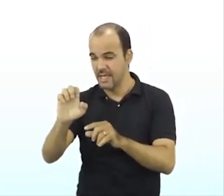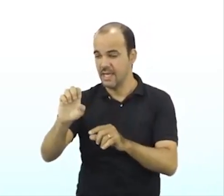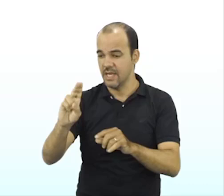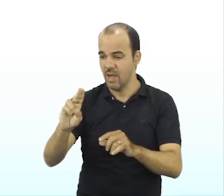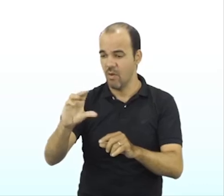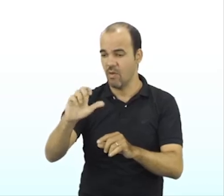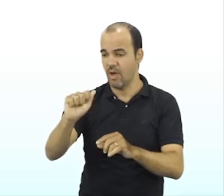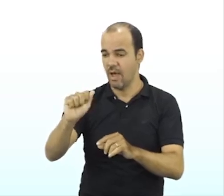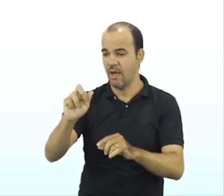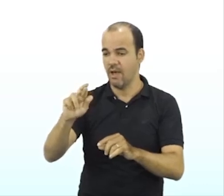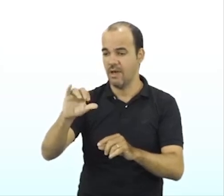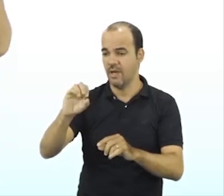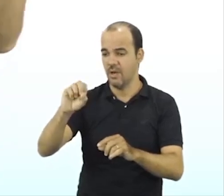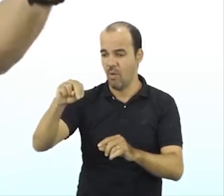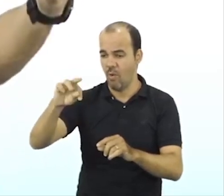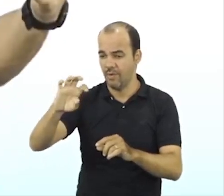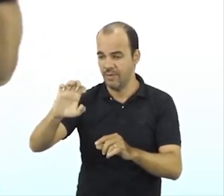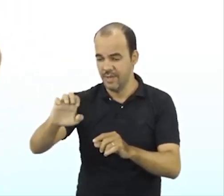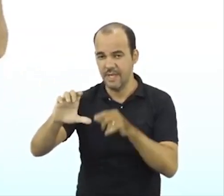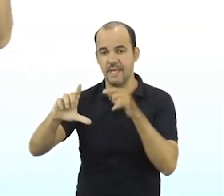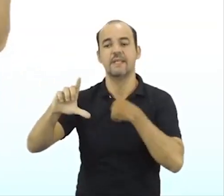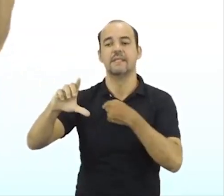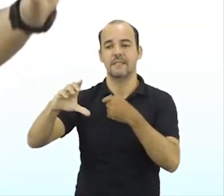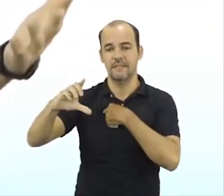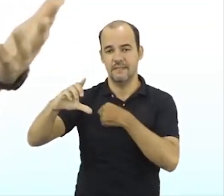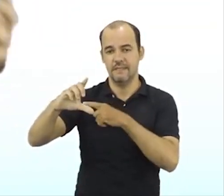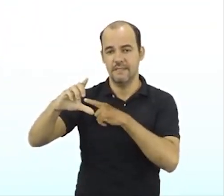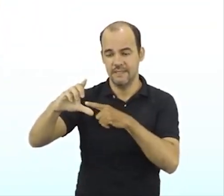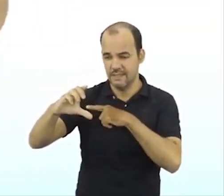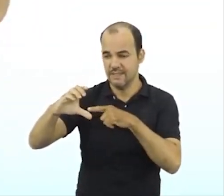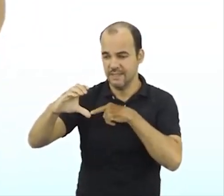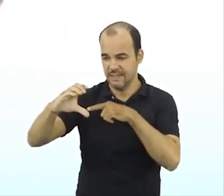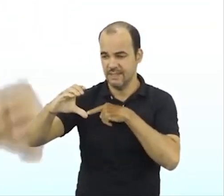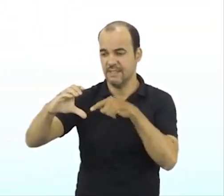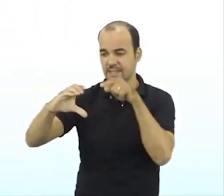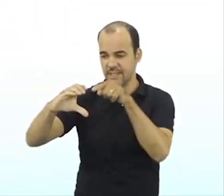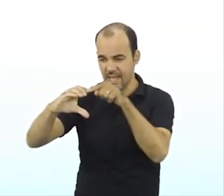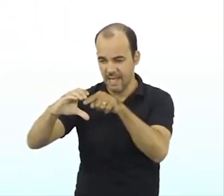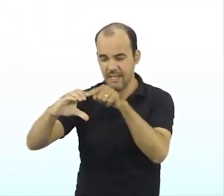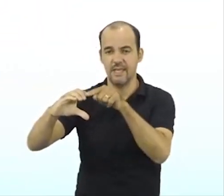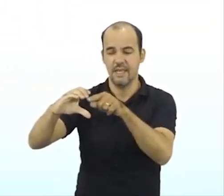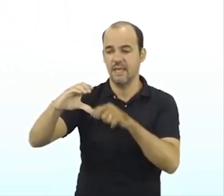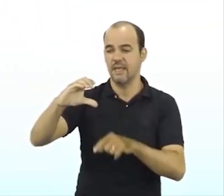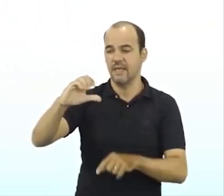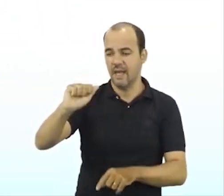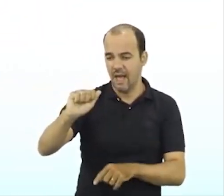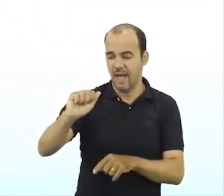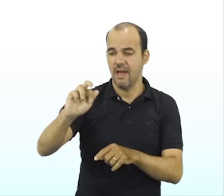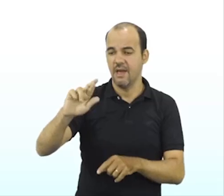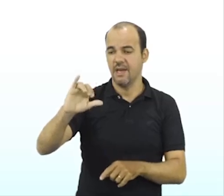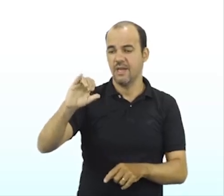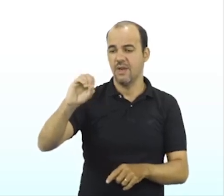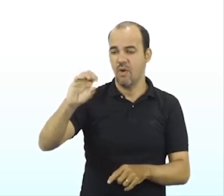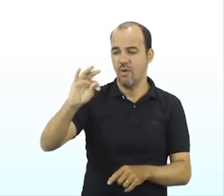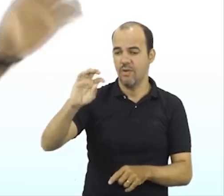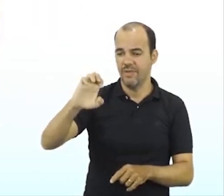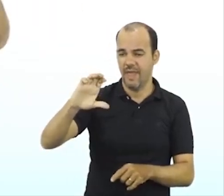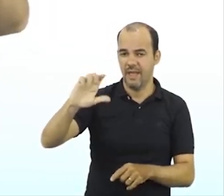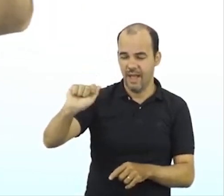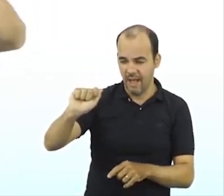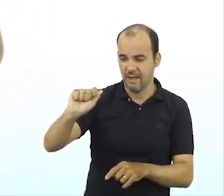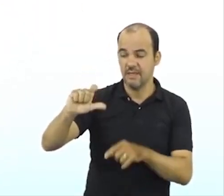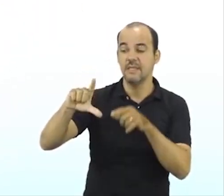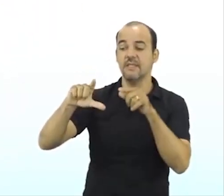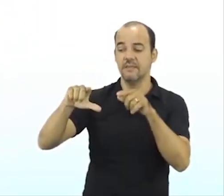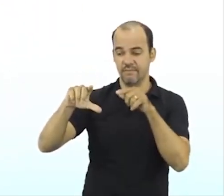biologia significa verdade. Eucarionte, eu tenho carioteca, então eu tenho um núcleo definido. Então, a grande diferença dessas